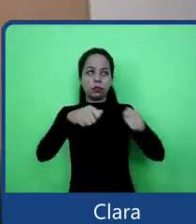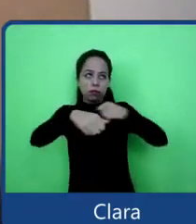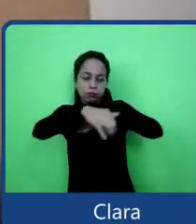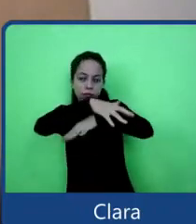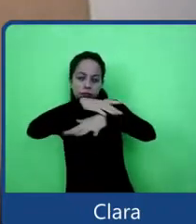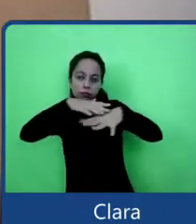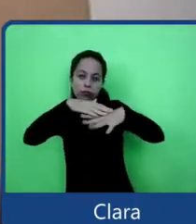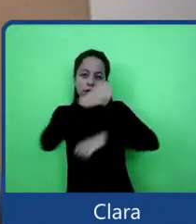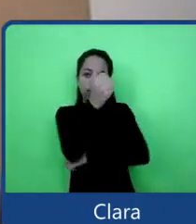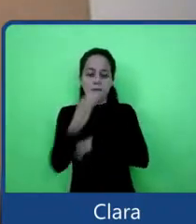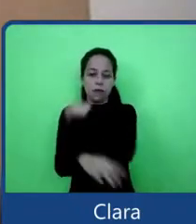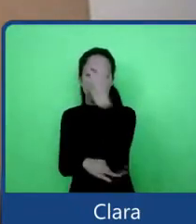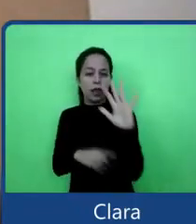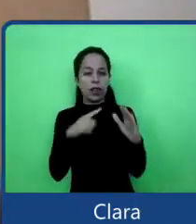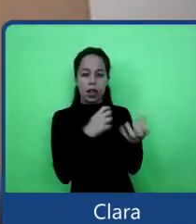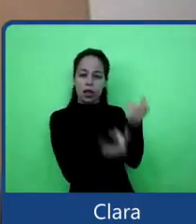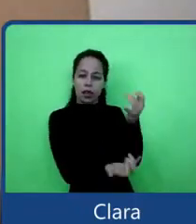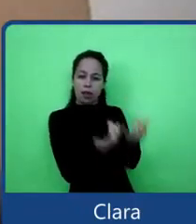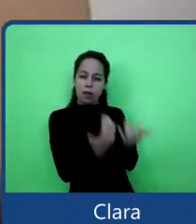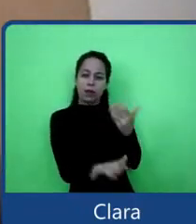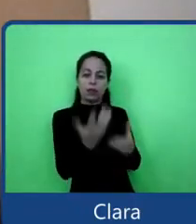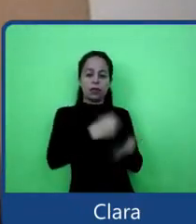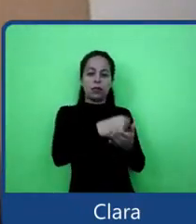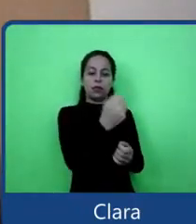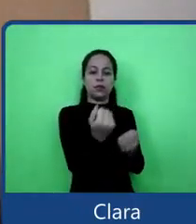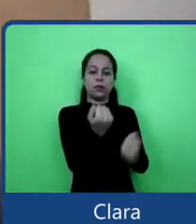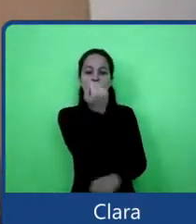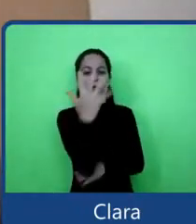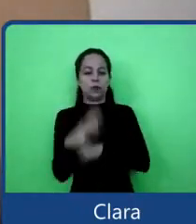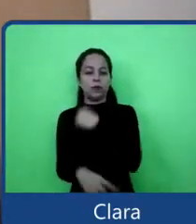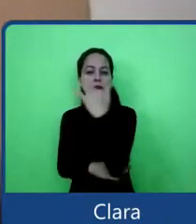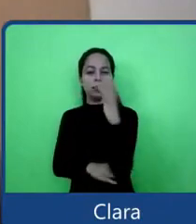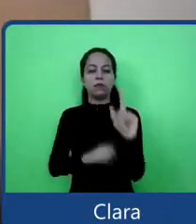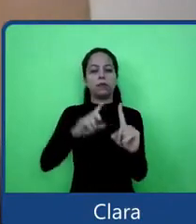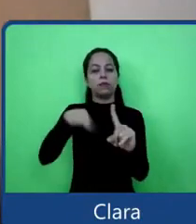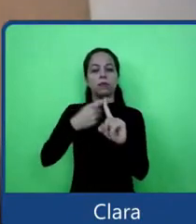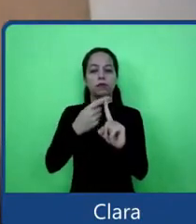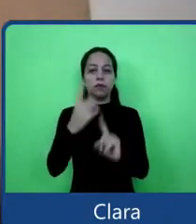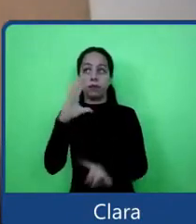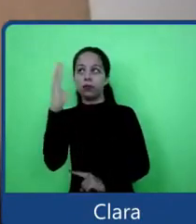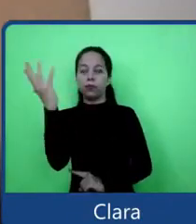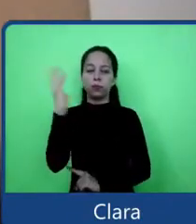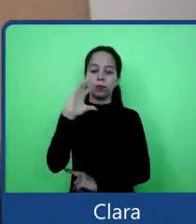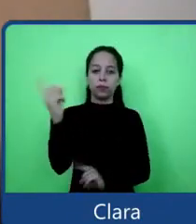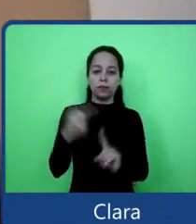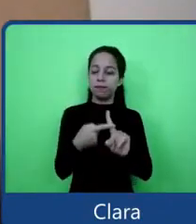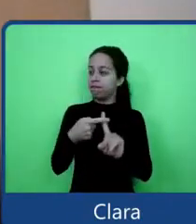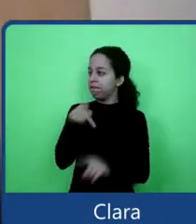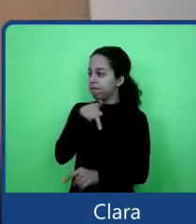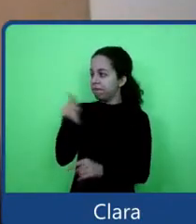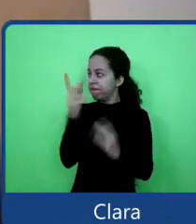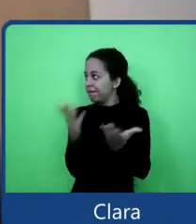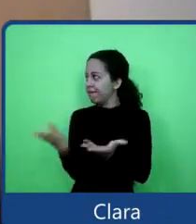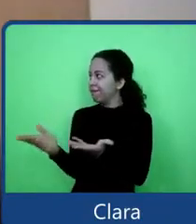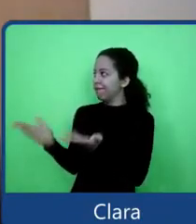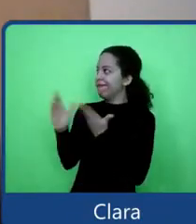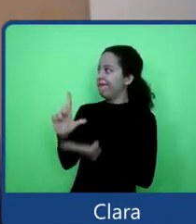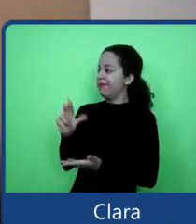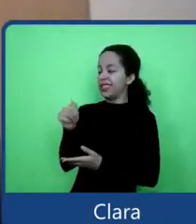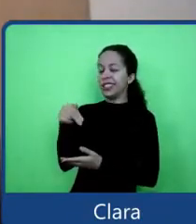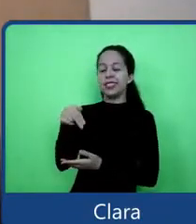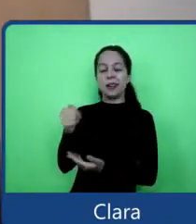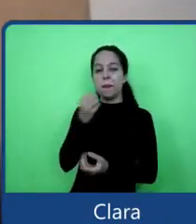urbanas sobre a floresta e o clima. Professora Luciana, por favor, para suas considerações, bem-vinda e muito obrigado por aceitar o